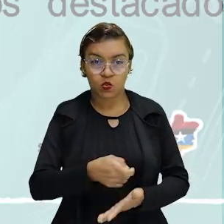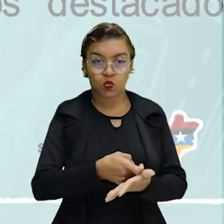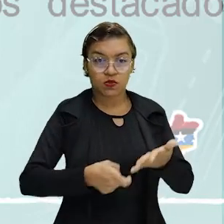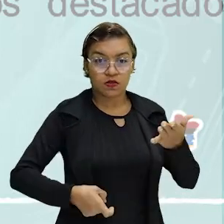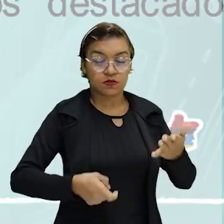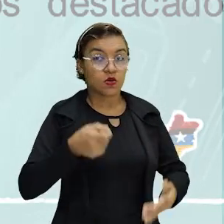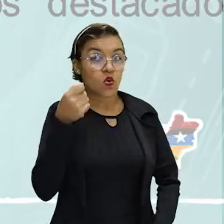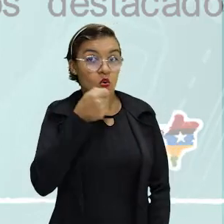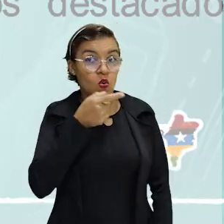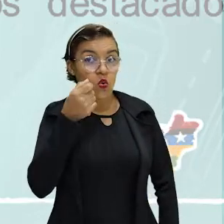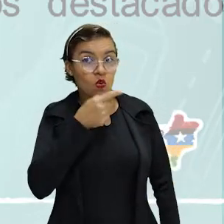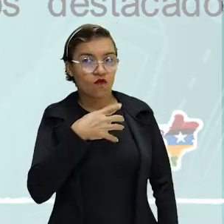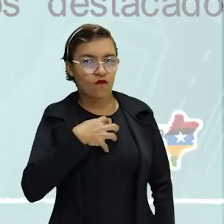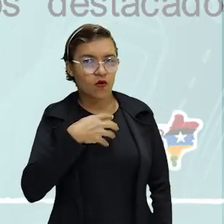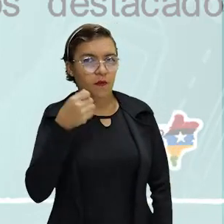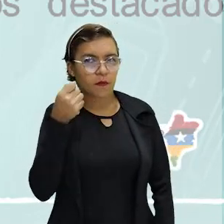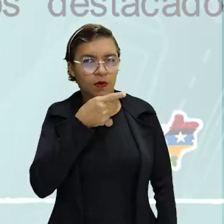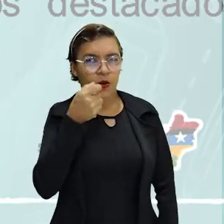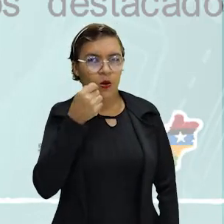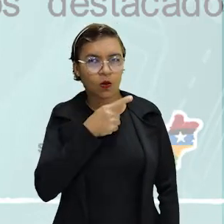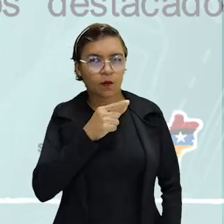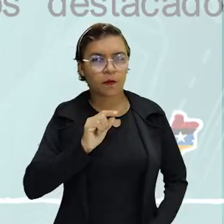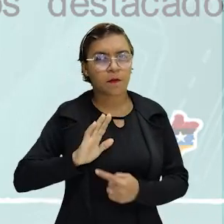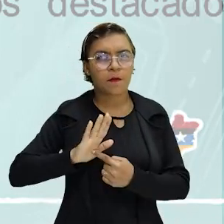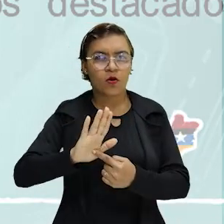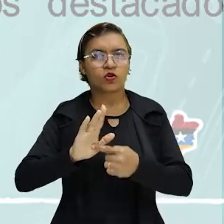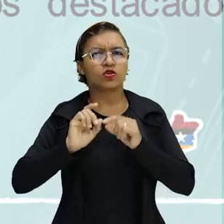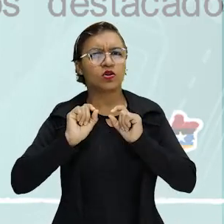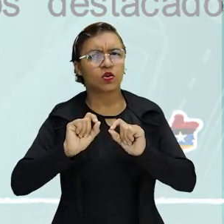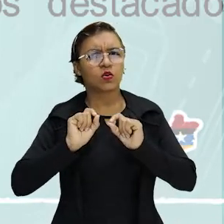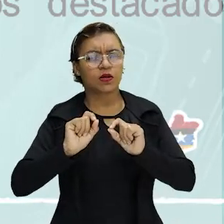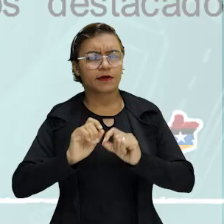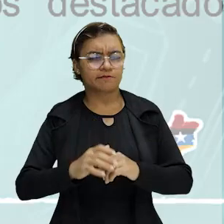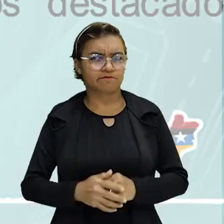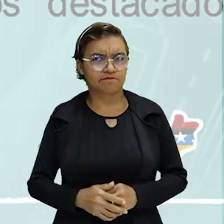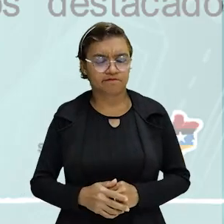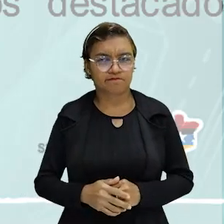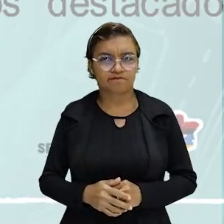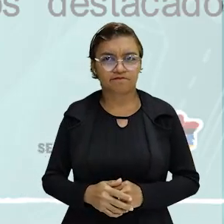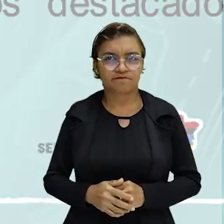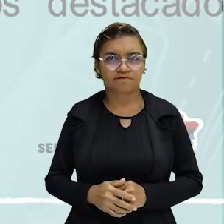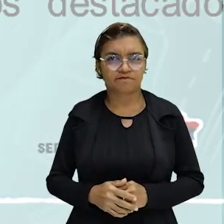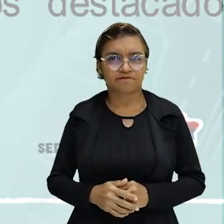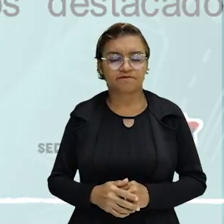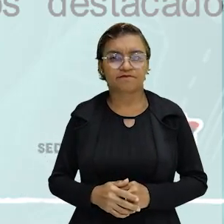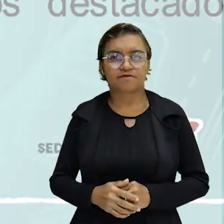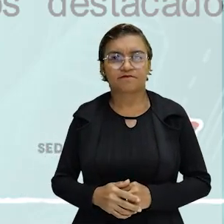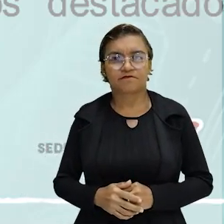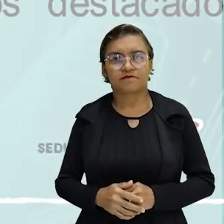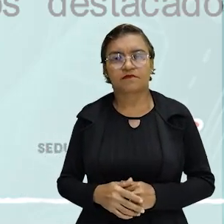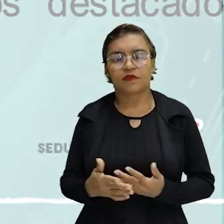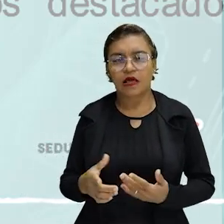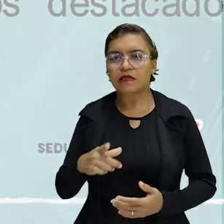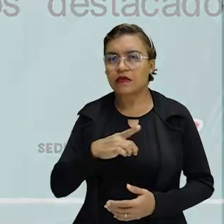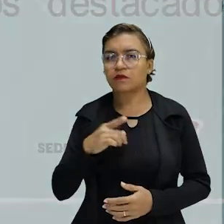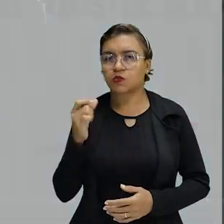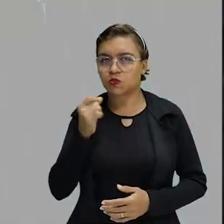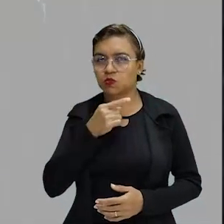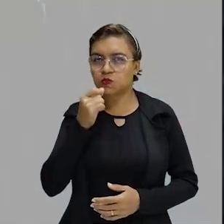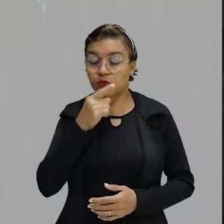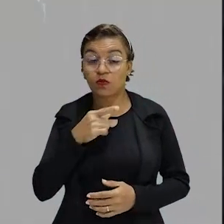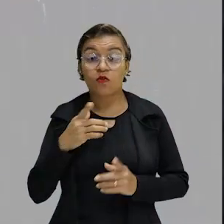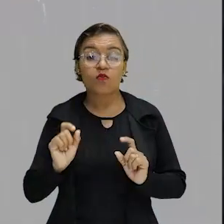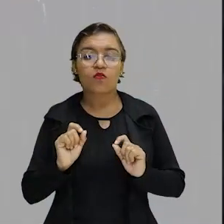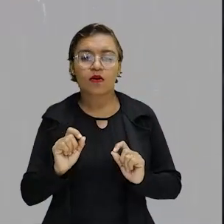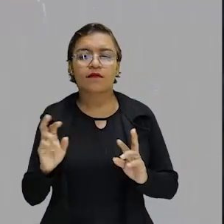uma reflexão sobre o quê? De forma cômica, engraçada, traz um pouco de humor, né? Ele quer